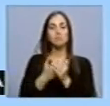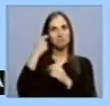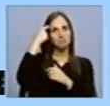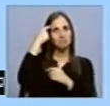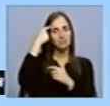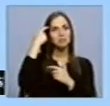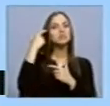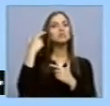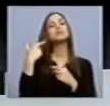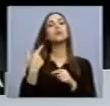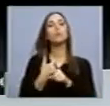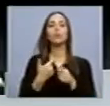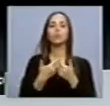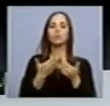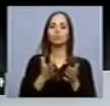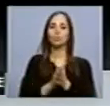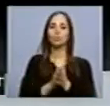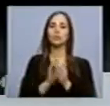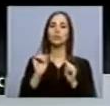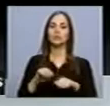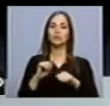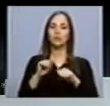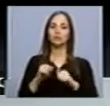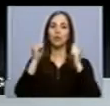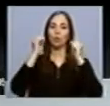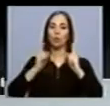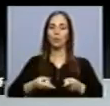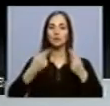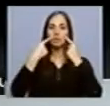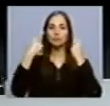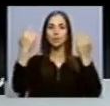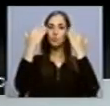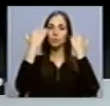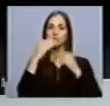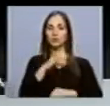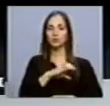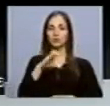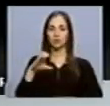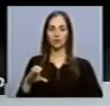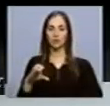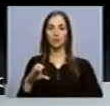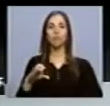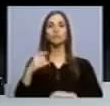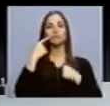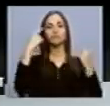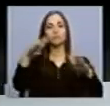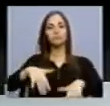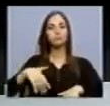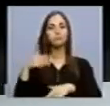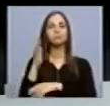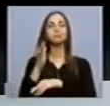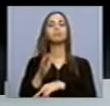Sim, precisamente. É a apresentação dos primeiros dados científicos da Juno, que foi apresentado numa convenção de